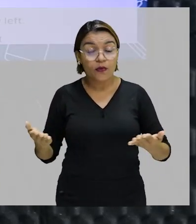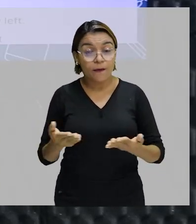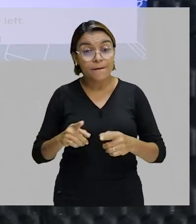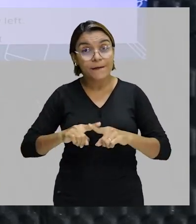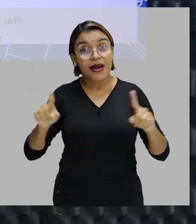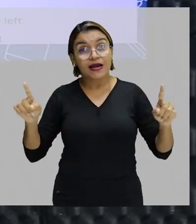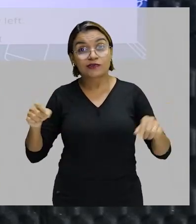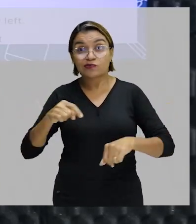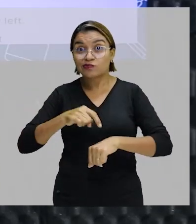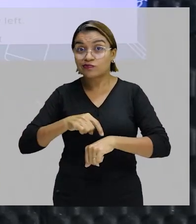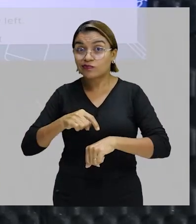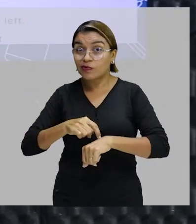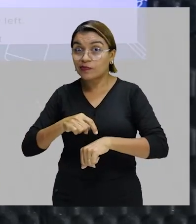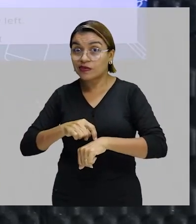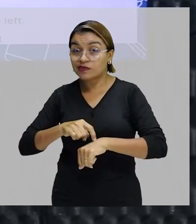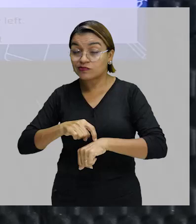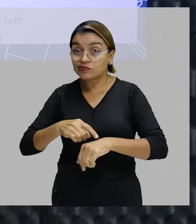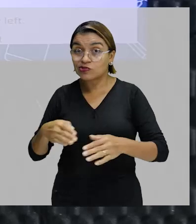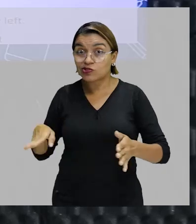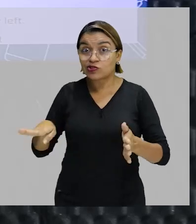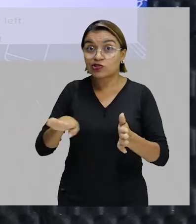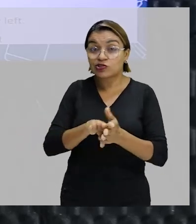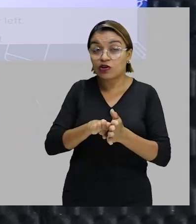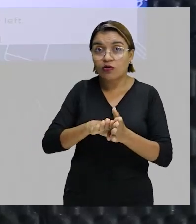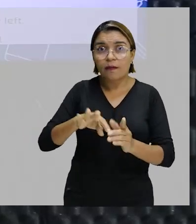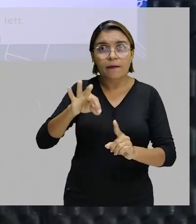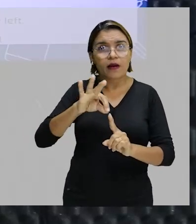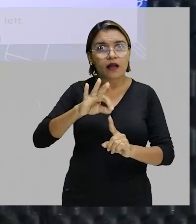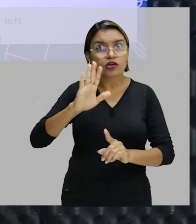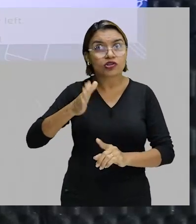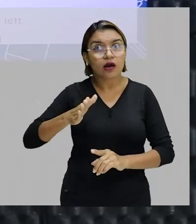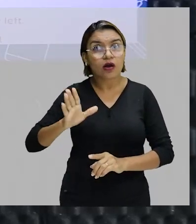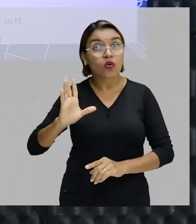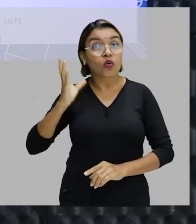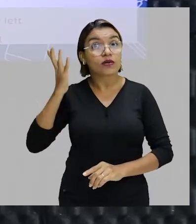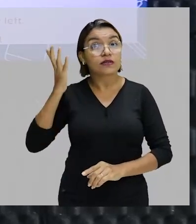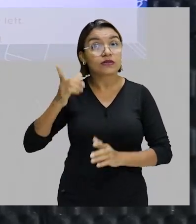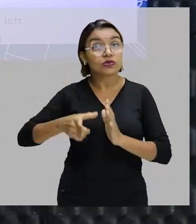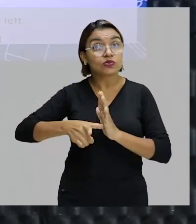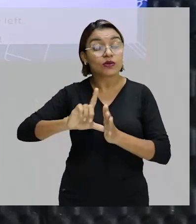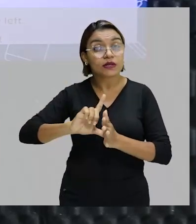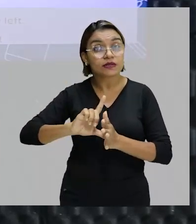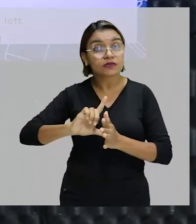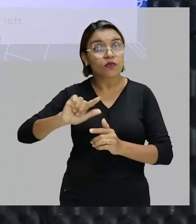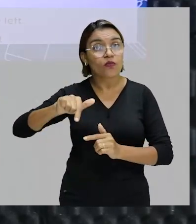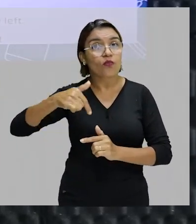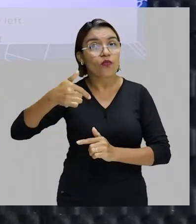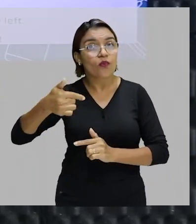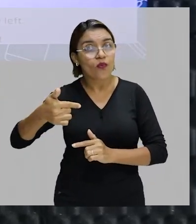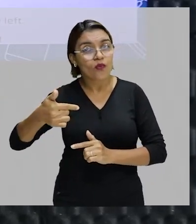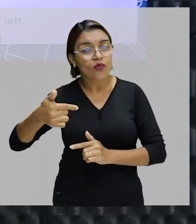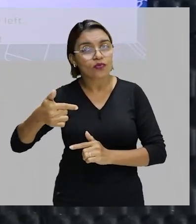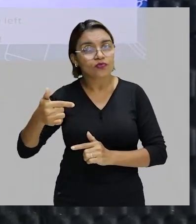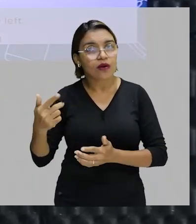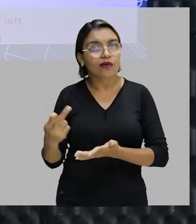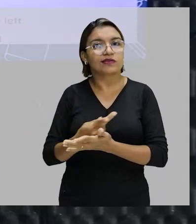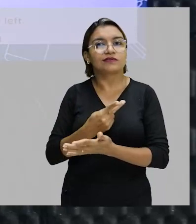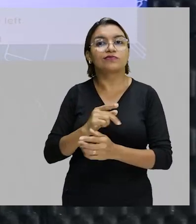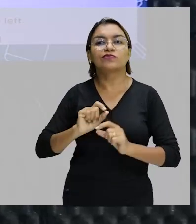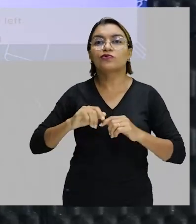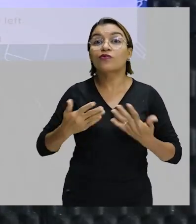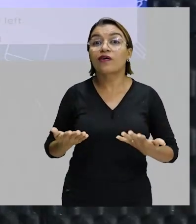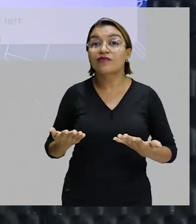ele chegou na parada de ônibus, alguma coisa já tinha acontecido antes. Um outro evento tinha ocorrido.